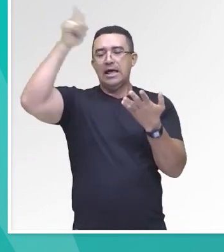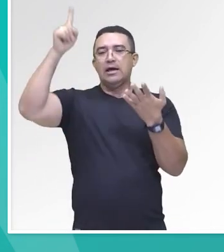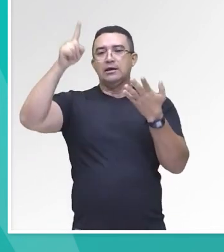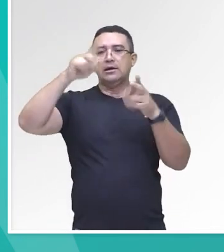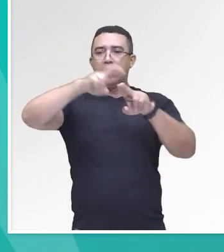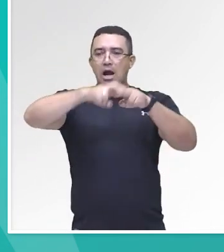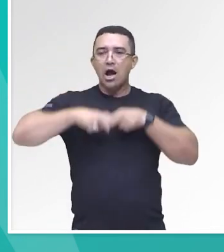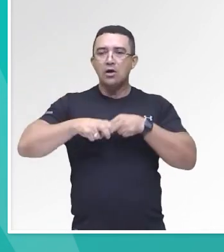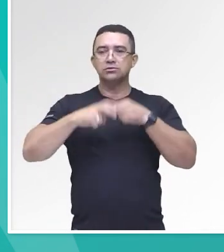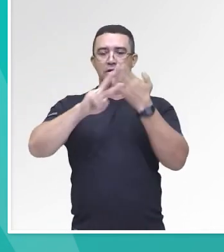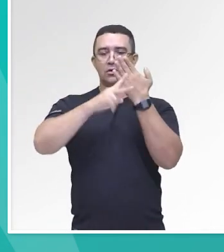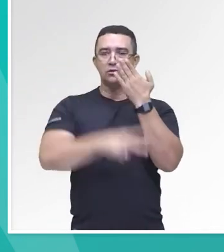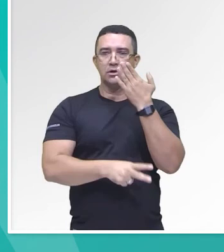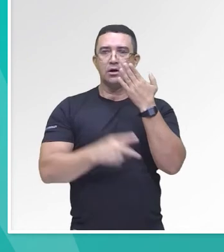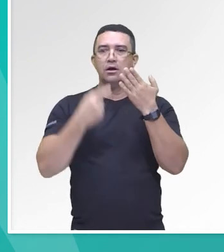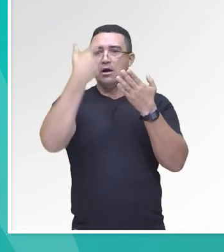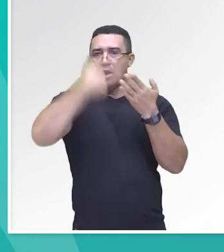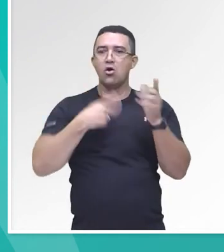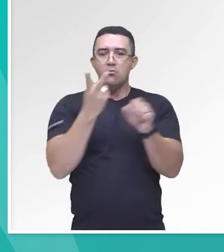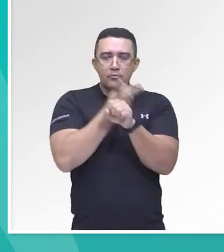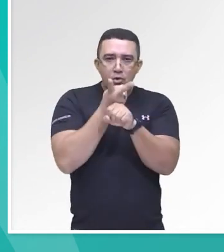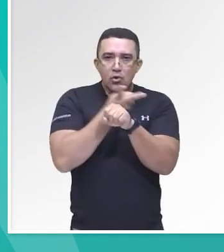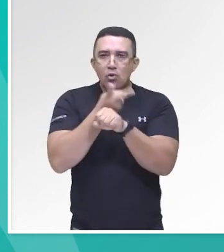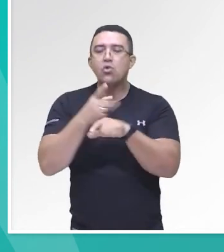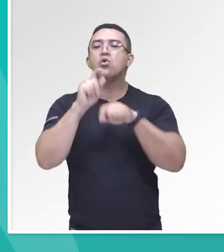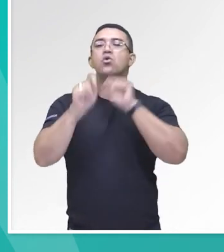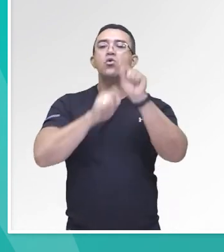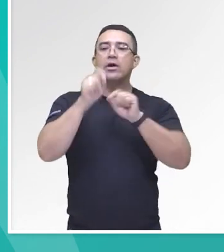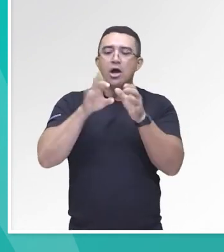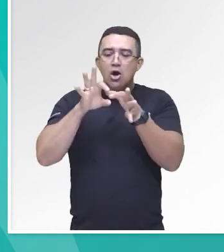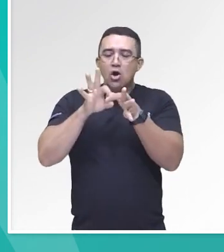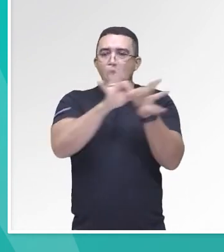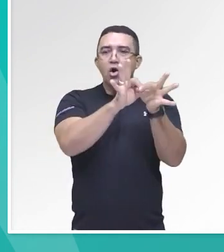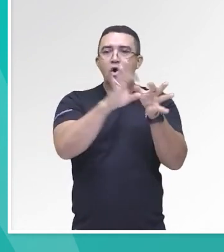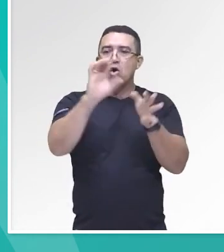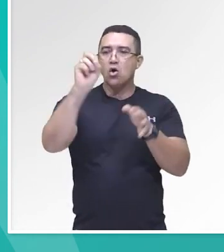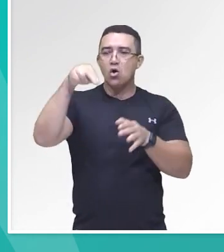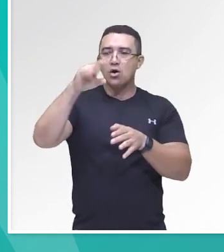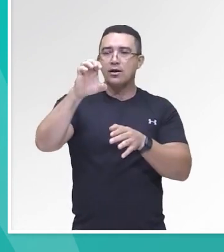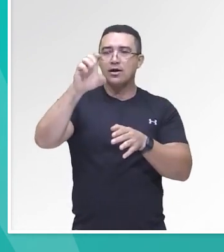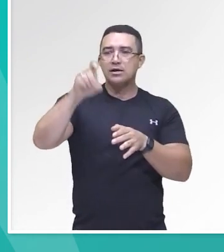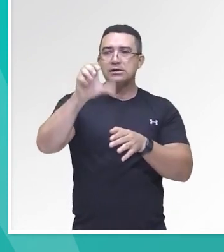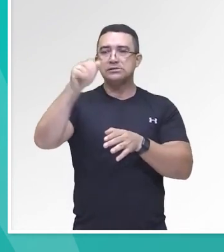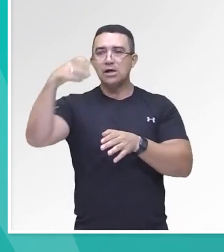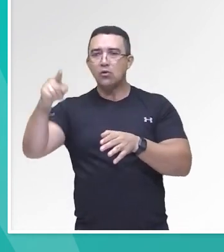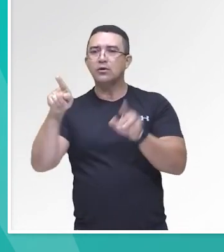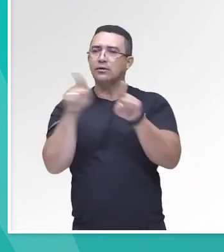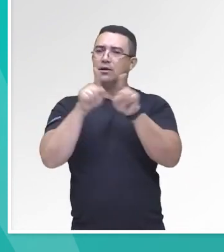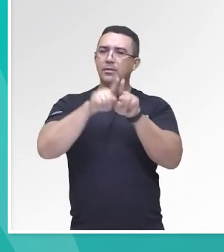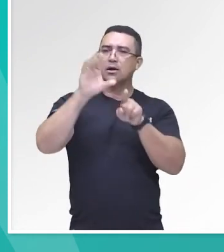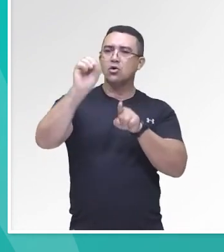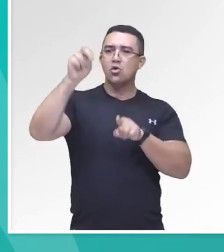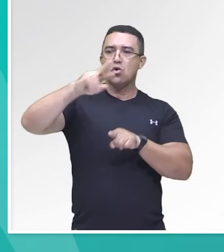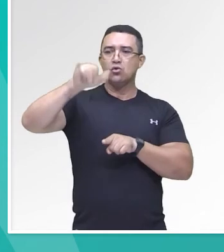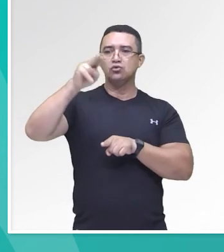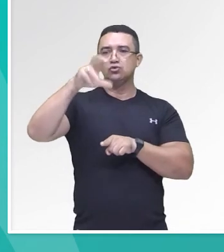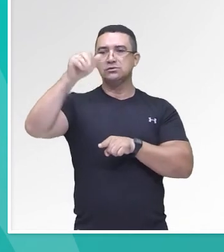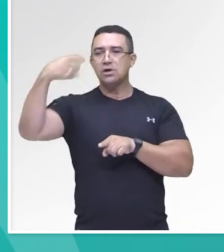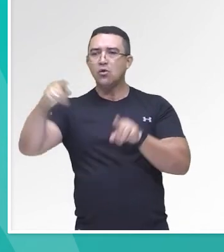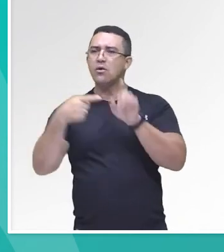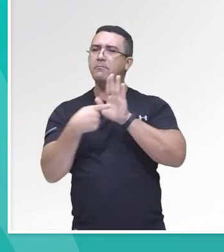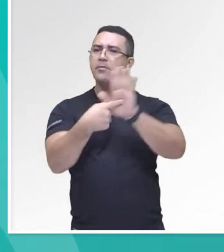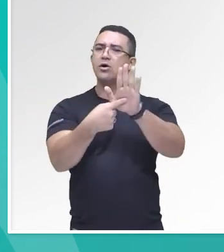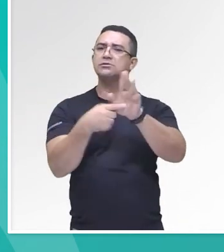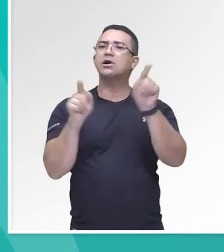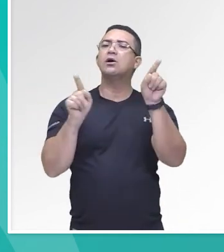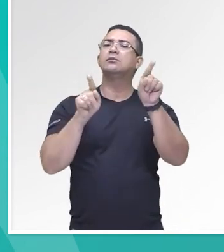eu vou em busca das minhas conexões, das minhas conjunções que podem indicar para mim a causa de uma